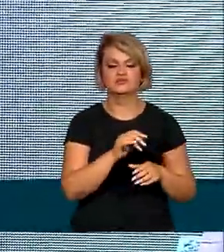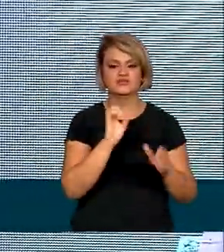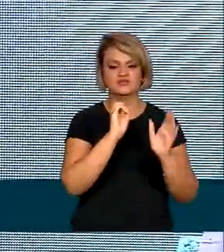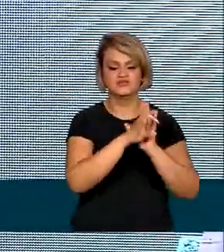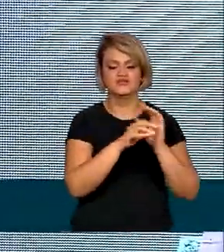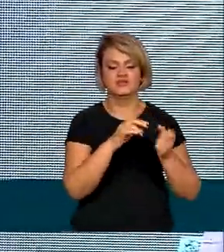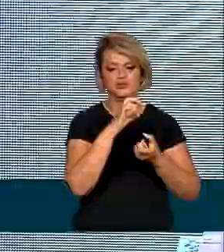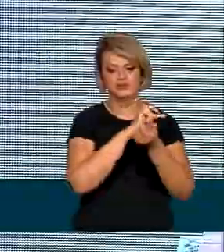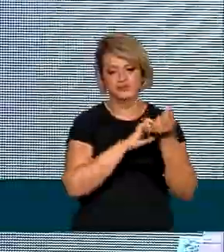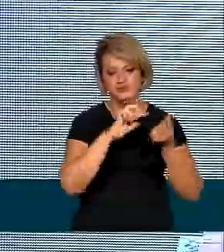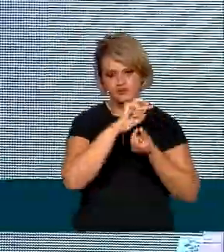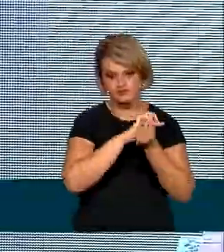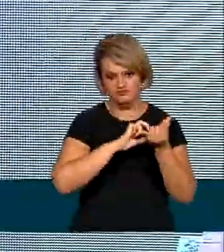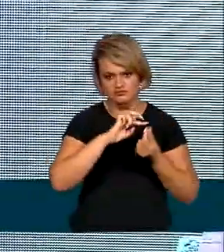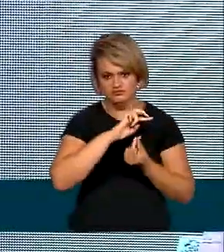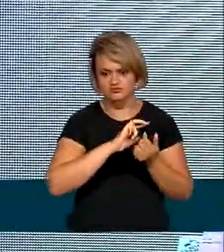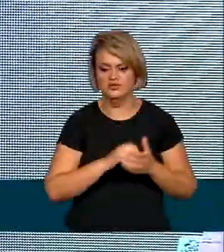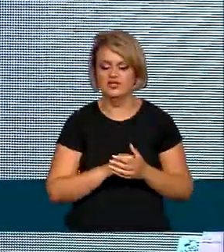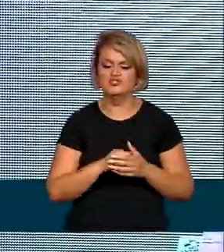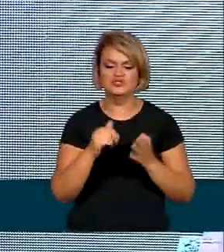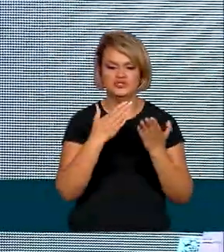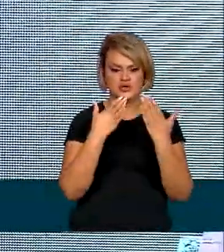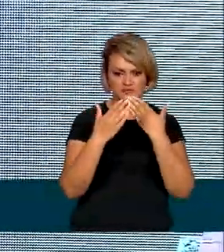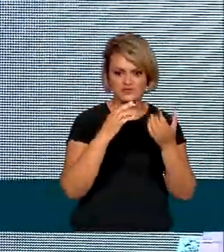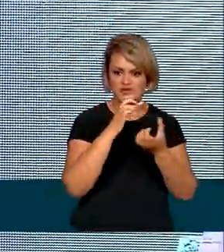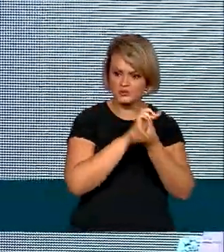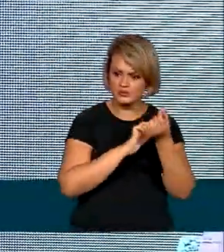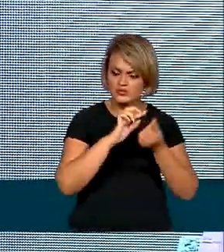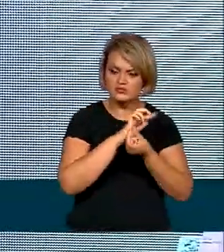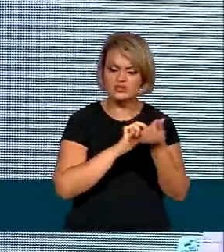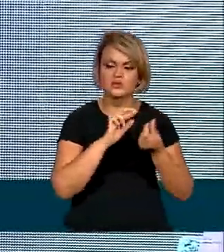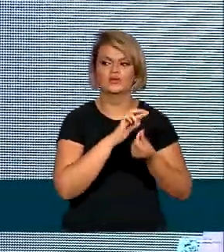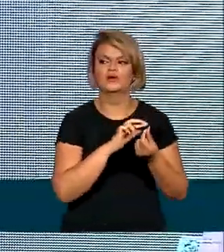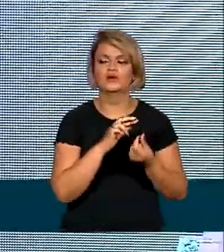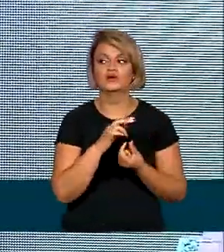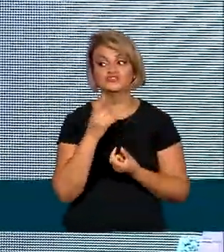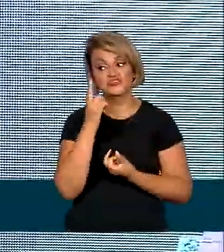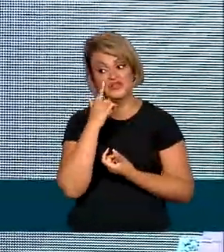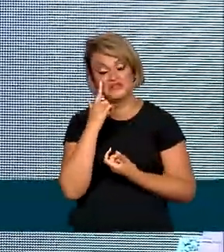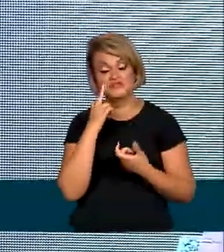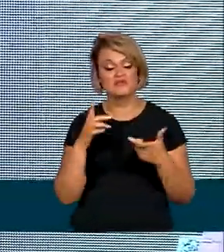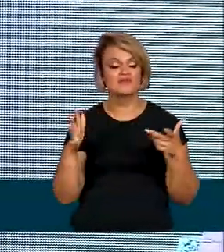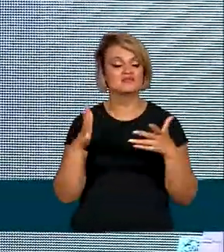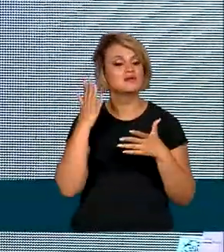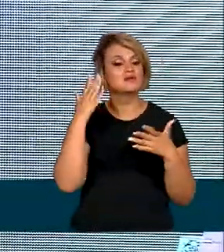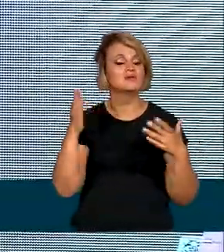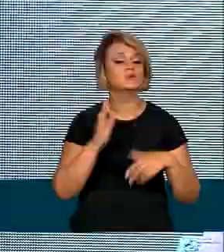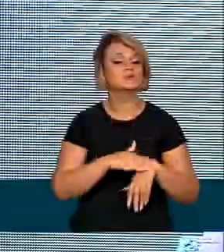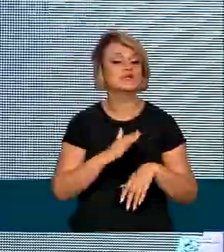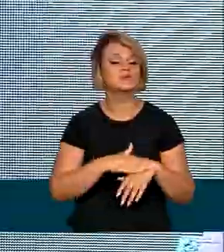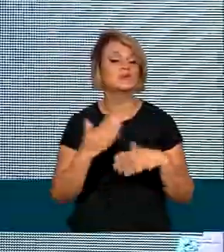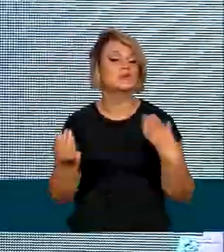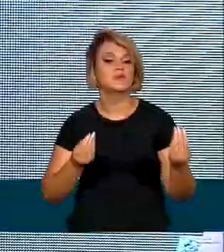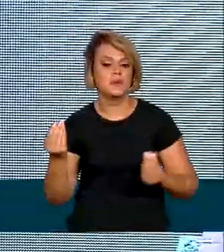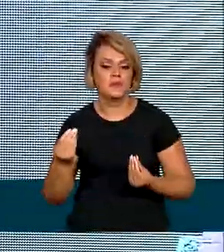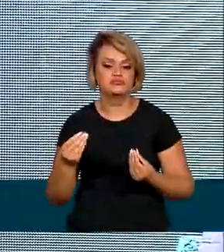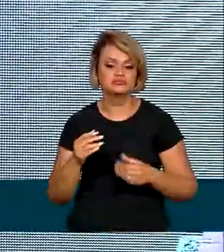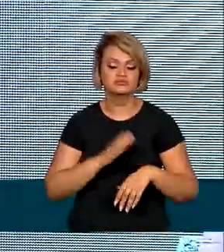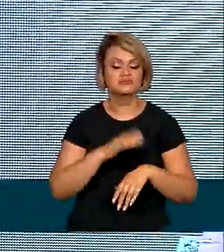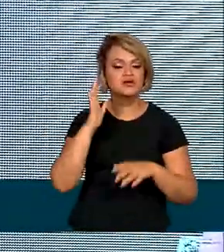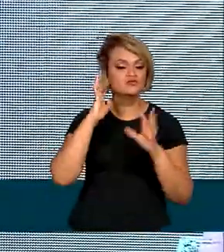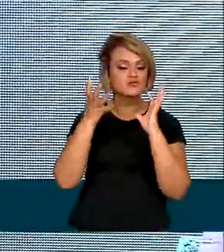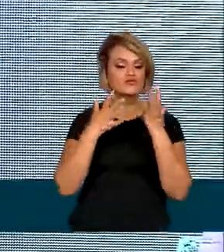contas e nós estamos dialogando com Tribunal de Contas é preciso ter a dimensão do tempo e da otimização